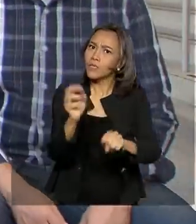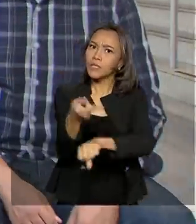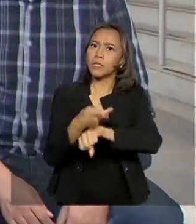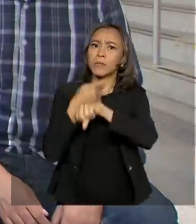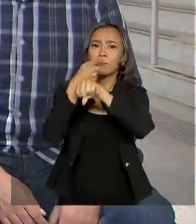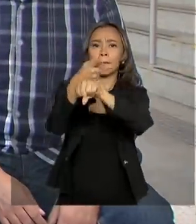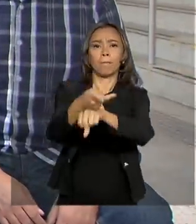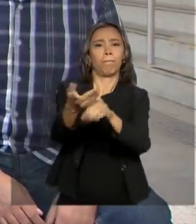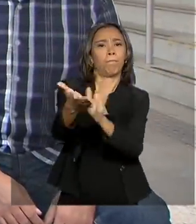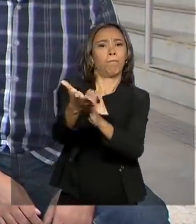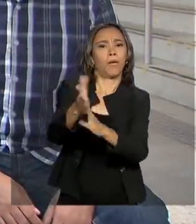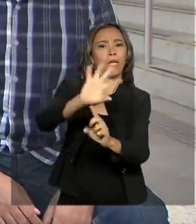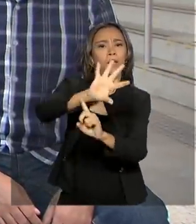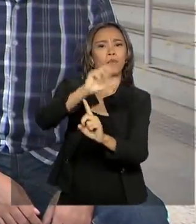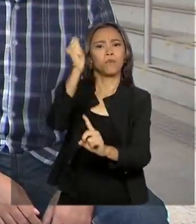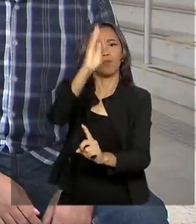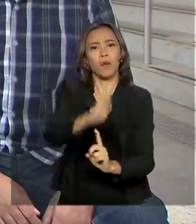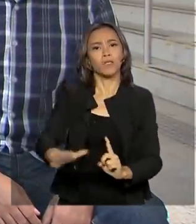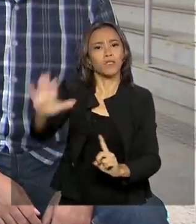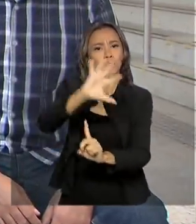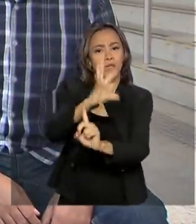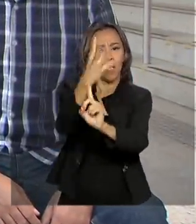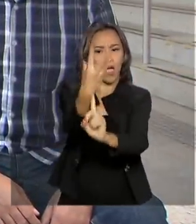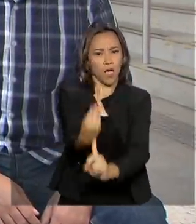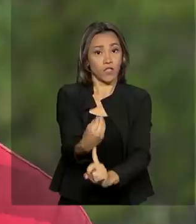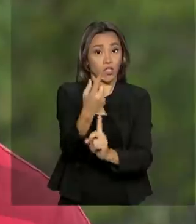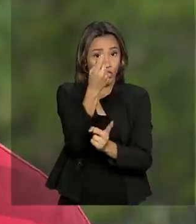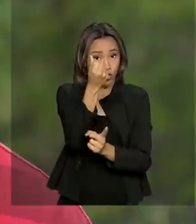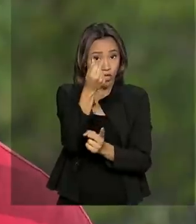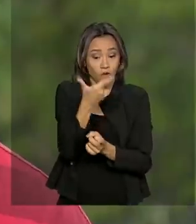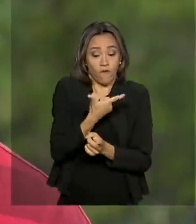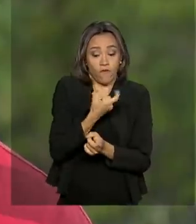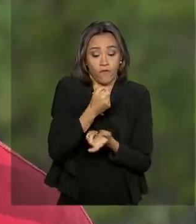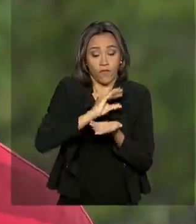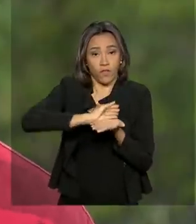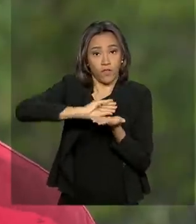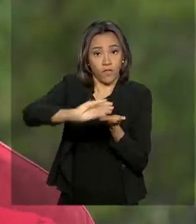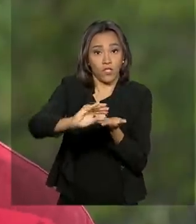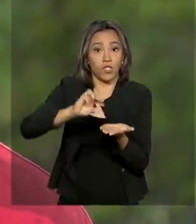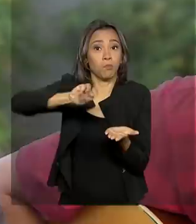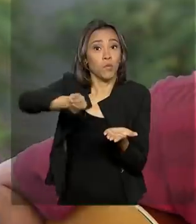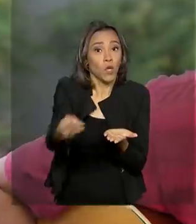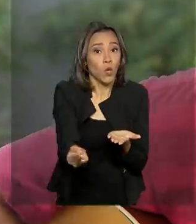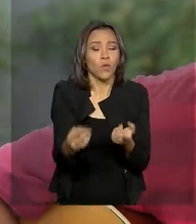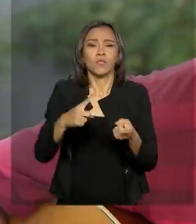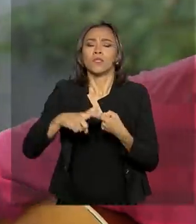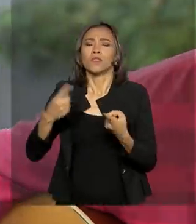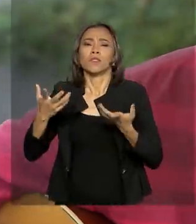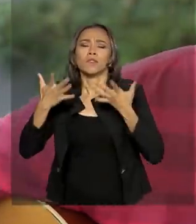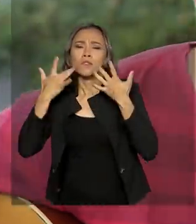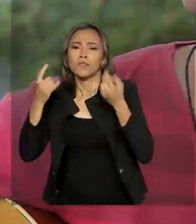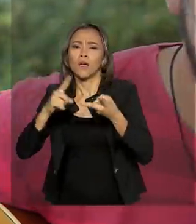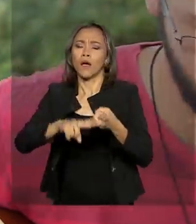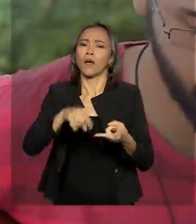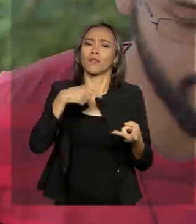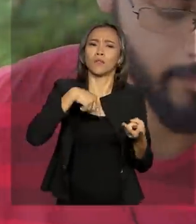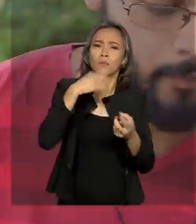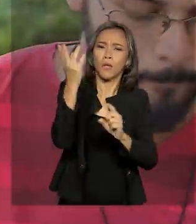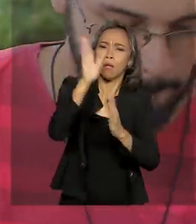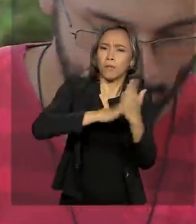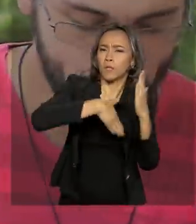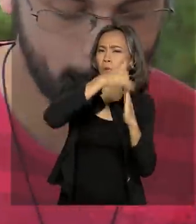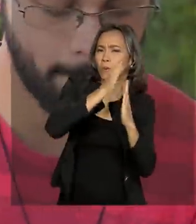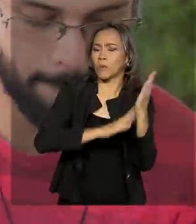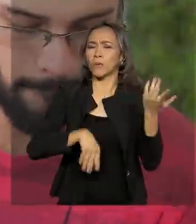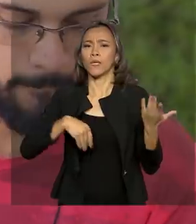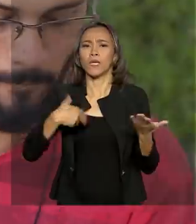Artes. A iniciativa vai destinar mais de 20 milhões de reais para projetos de ópera, teatro, pintura, escultura, literatura